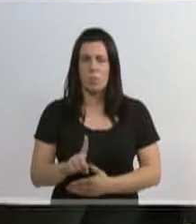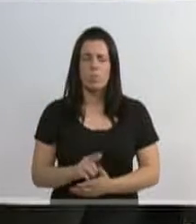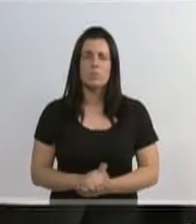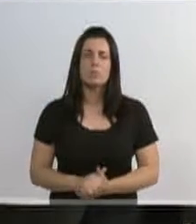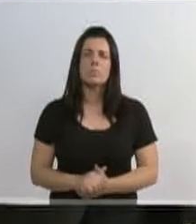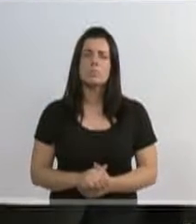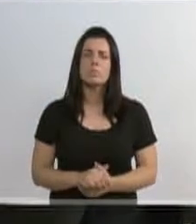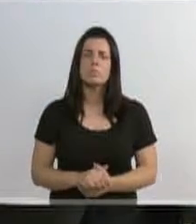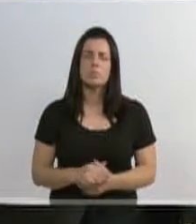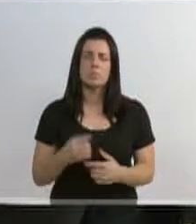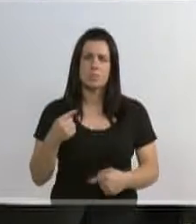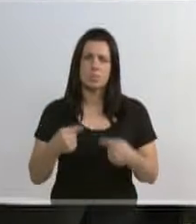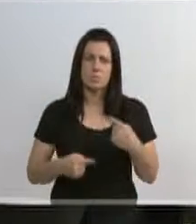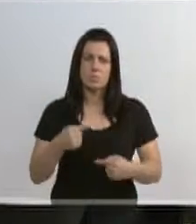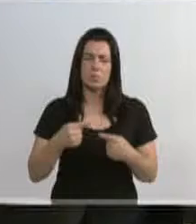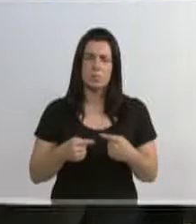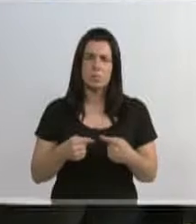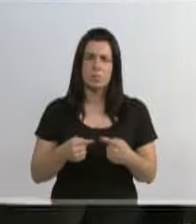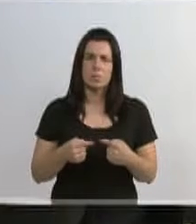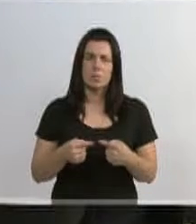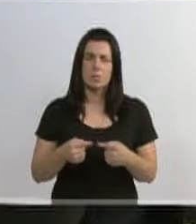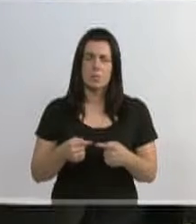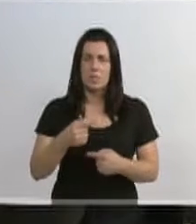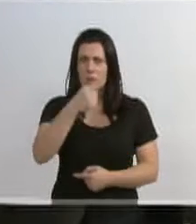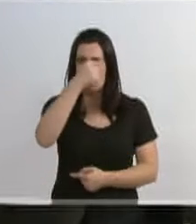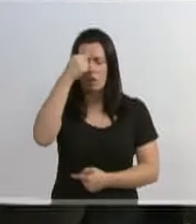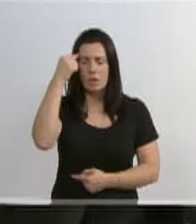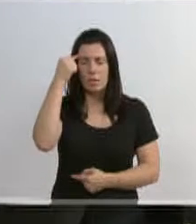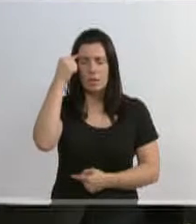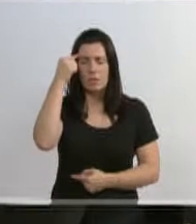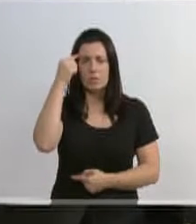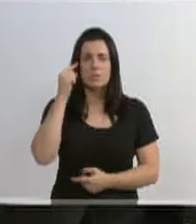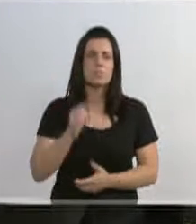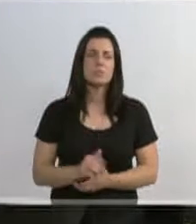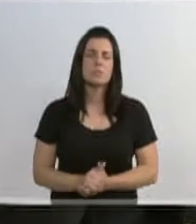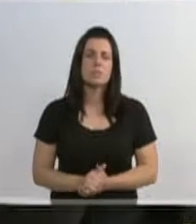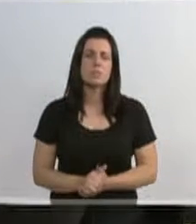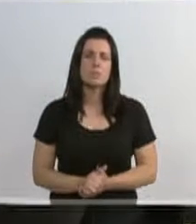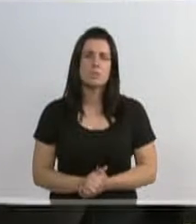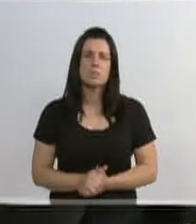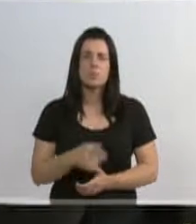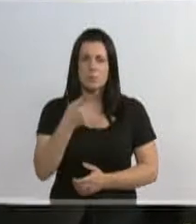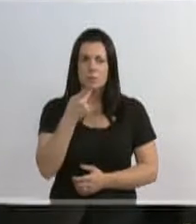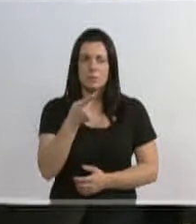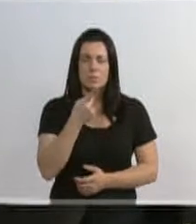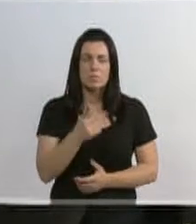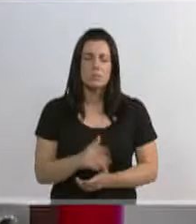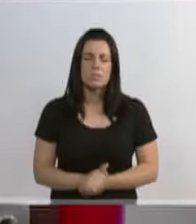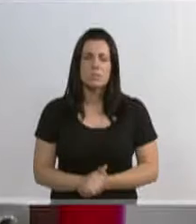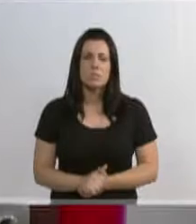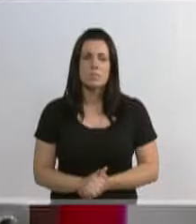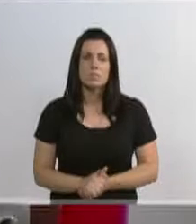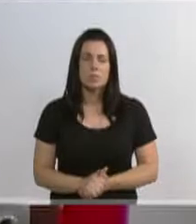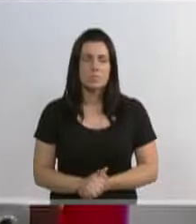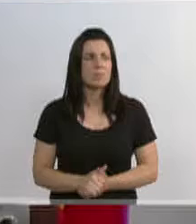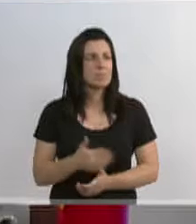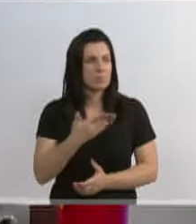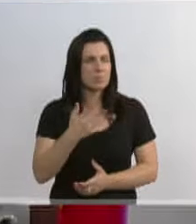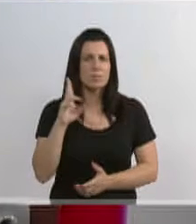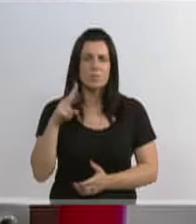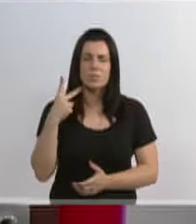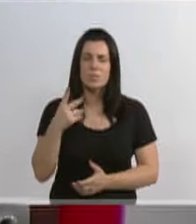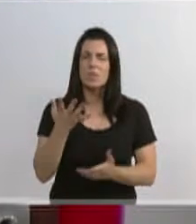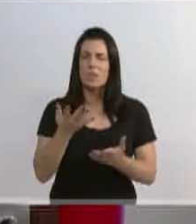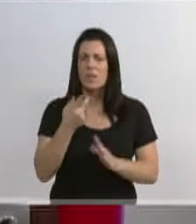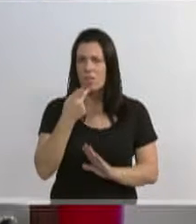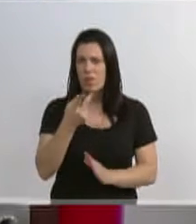Em discussão, o vereador Marcos Arroz, nosso presidente. Vereador Almir Vieira, nosso vice-presidente, senhores vereadores, apenas para